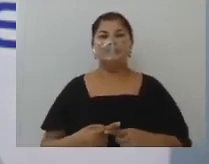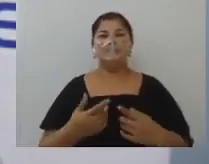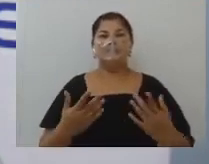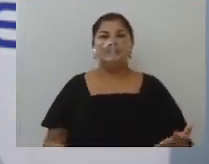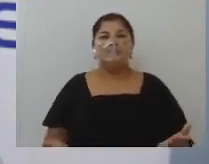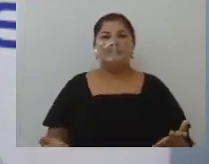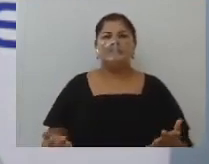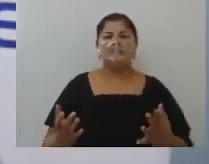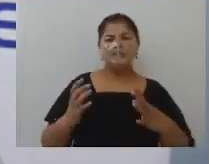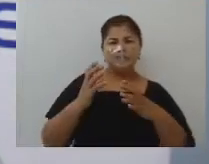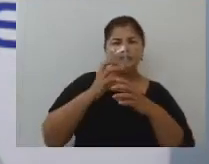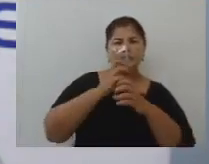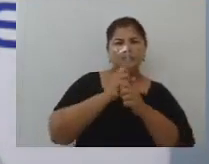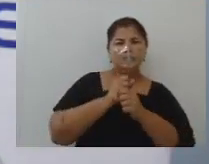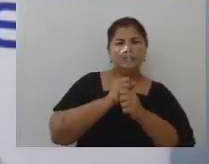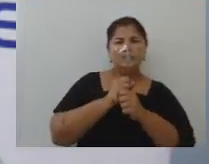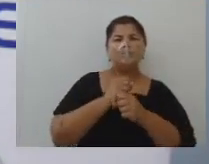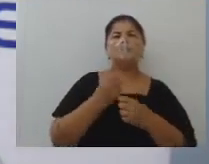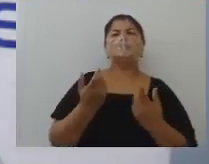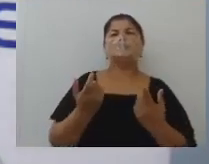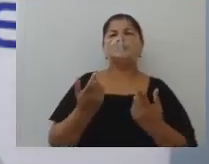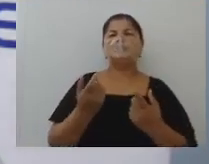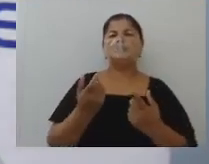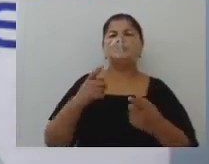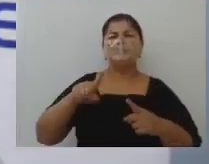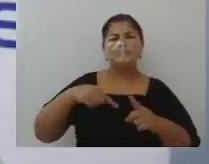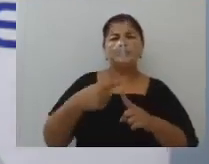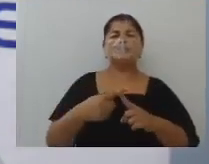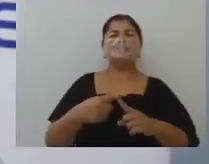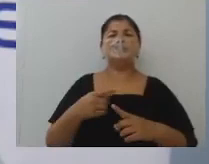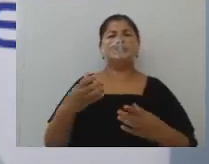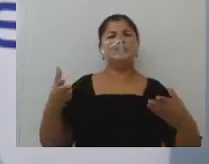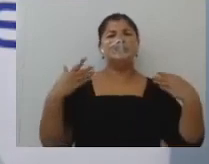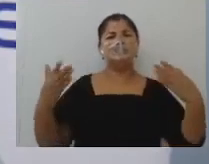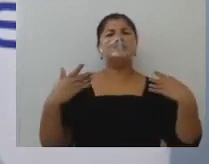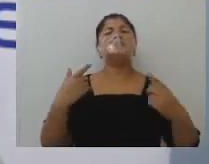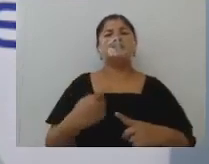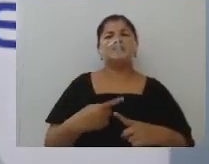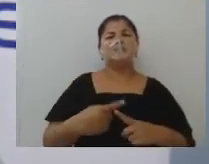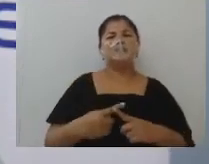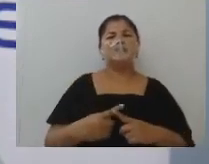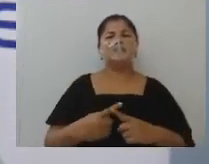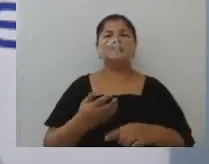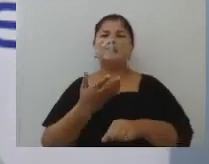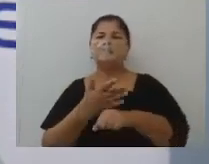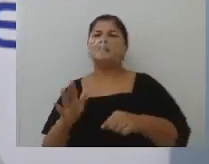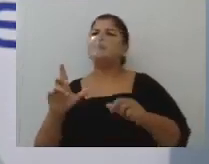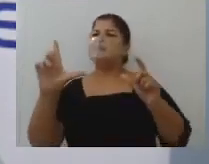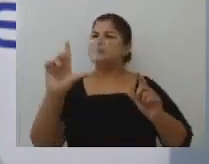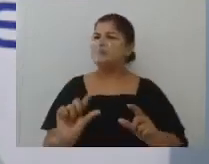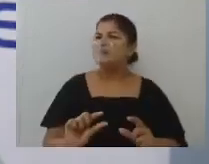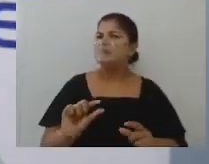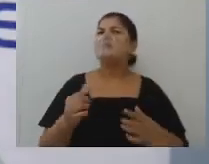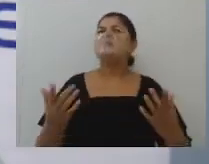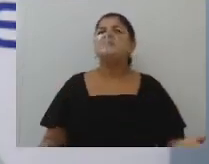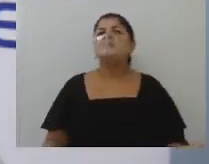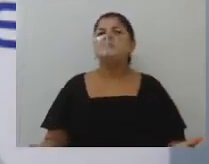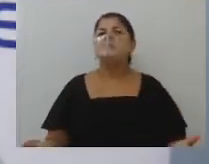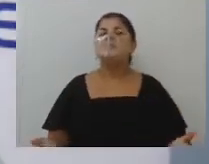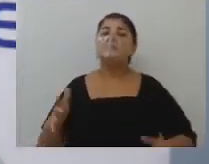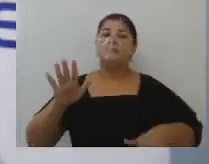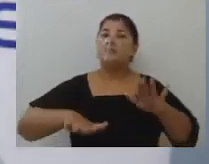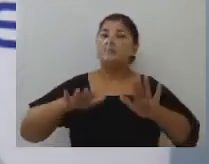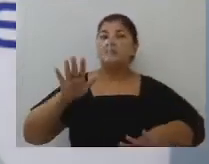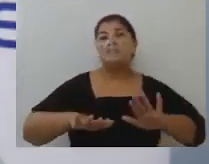o que é escuro, não é isso? Ele esquenta mais. E por que o que é claro esquenta menos? Eu diria o seguinte, depende